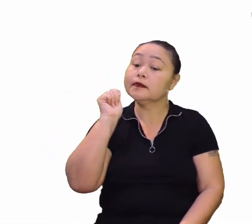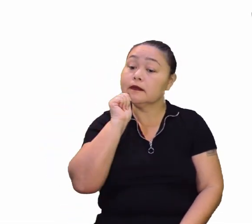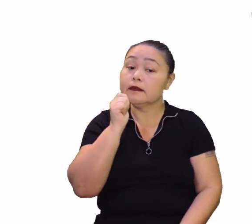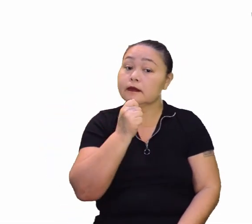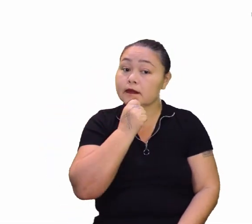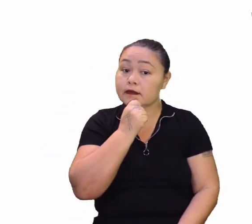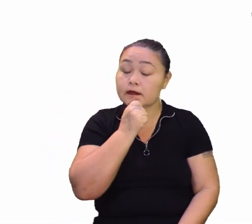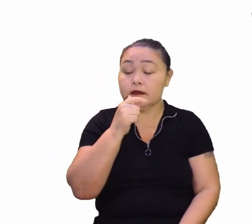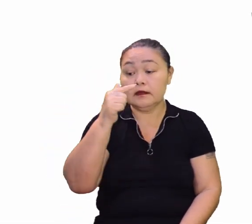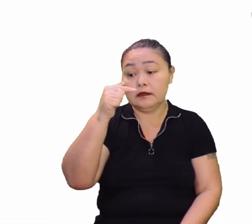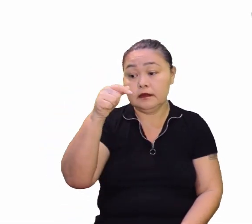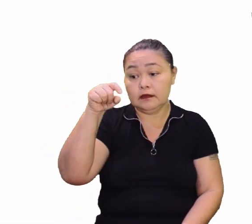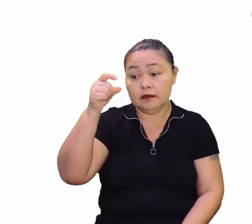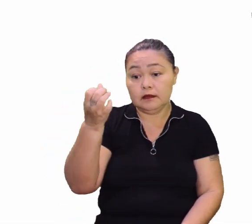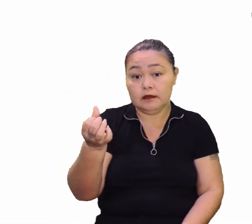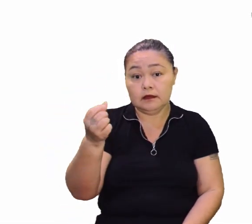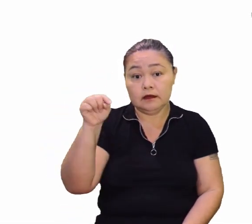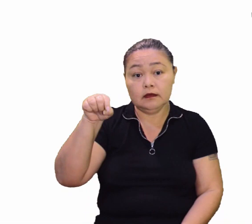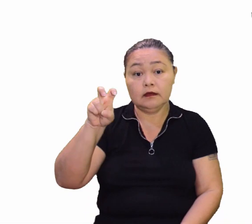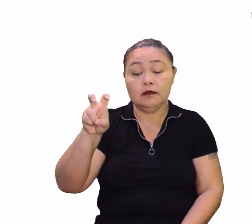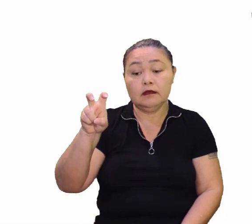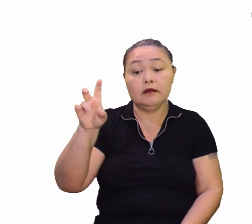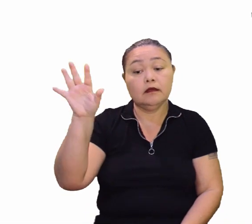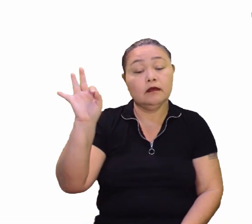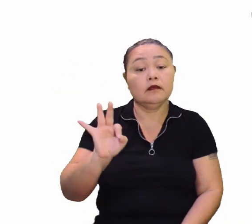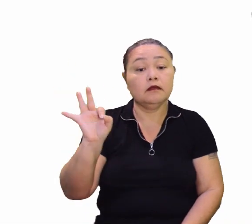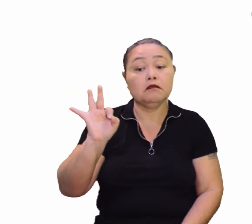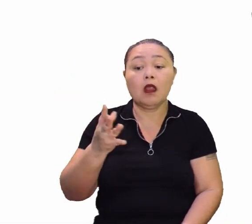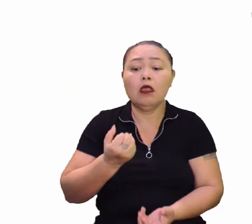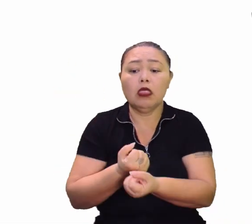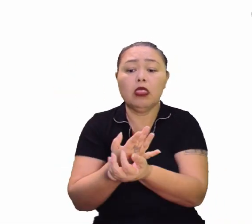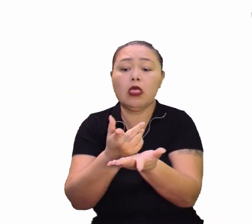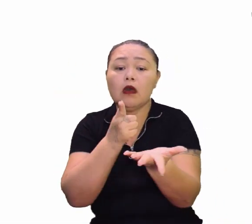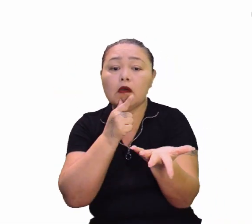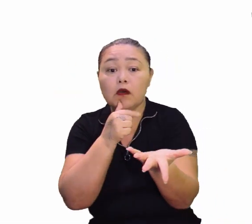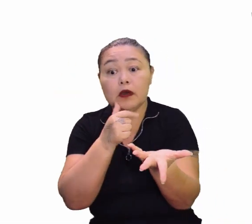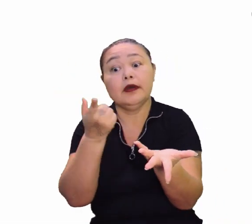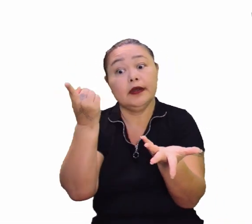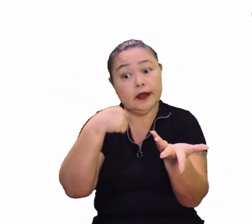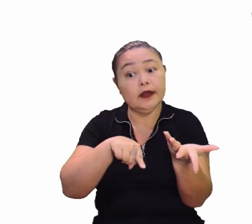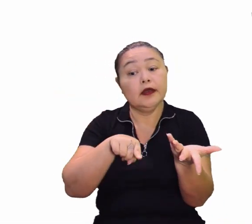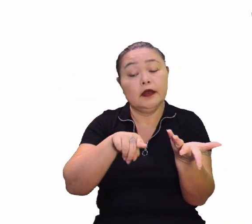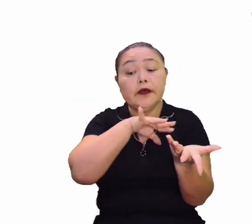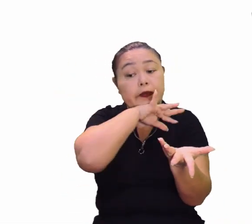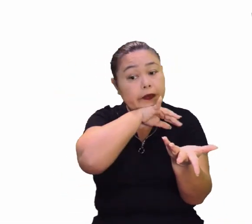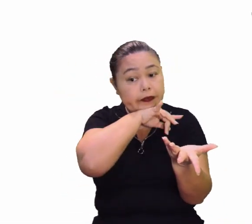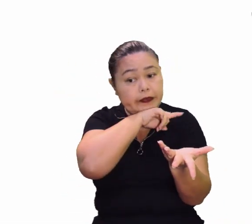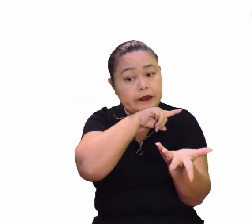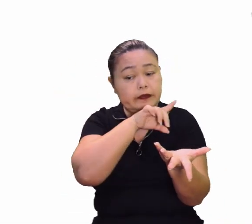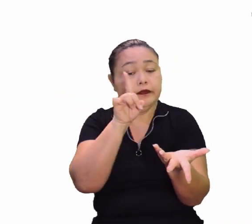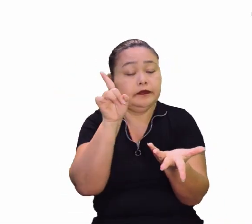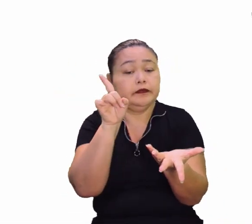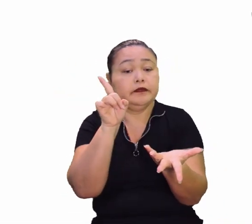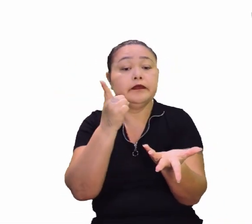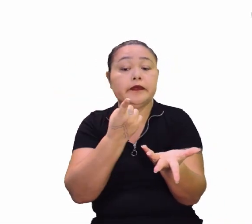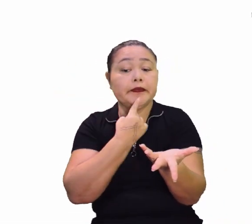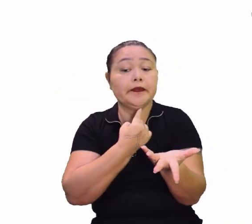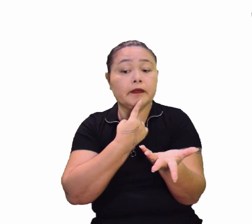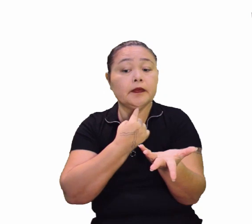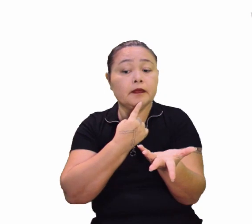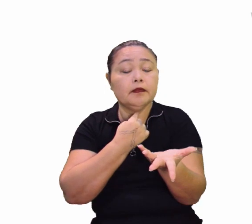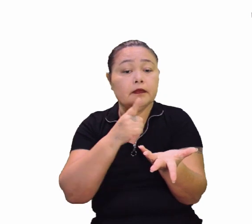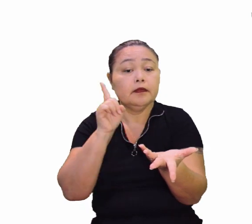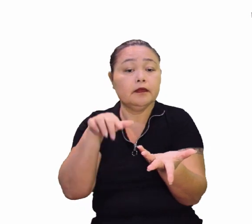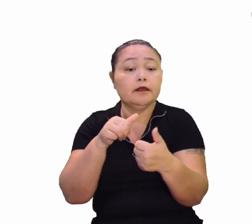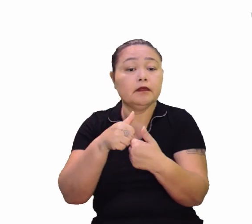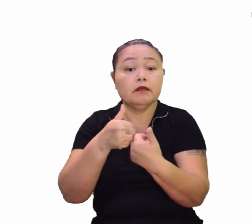Amapá, né? 76% de desperdício. Destaque negativo, É, negativo. Negativo. Eles desperdiçam